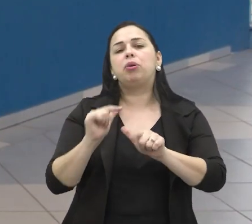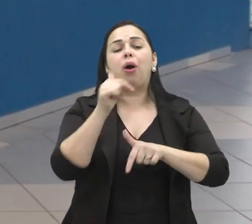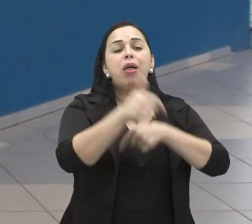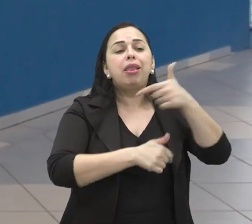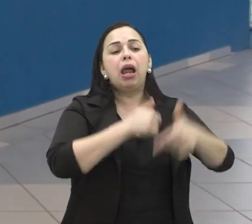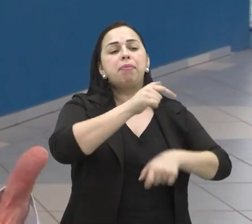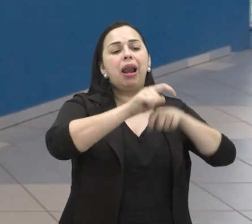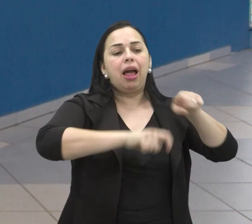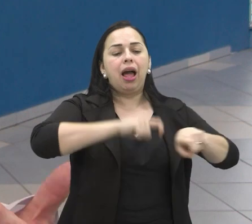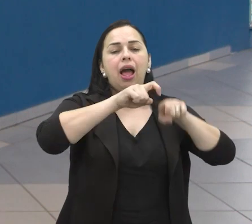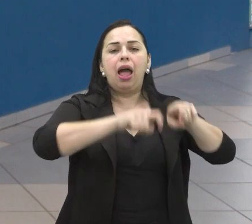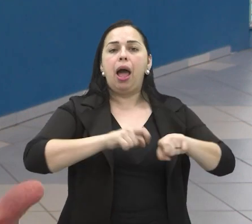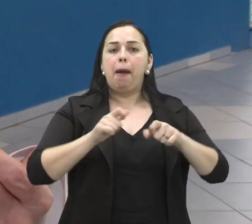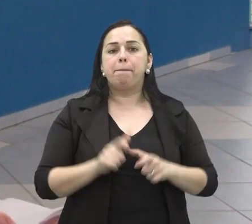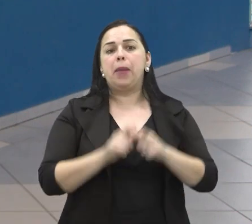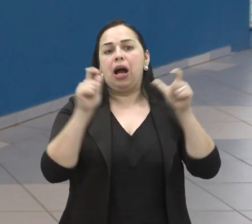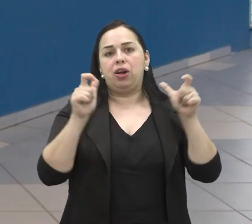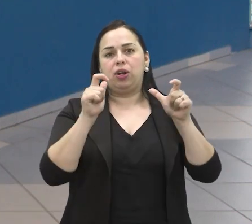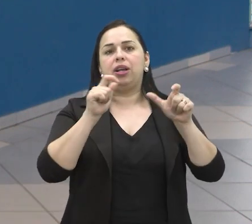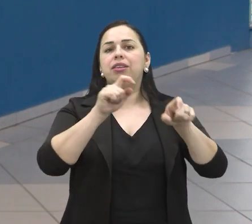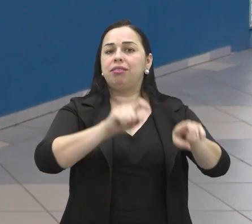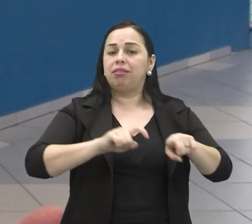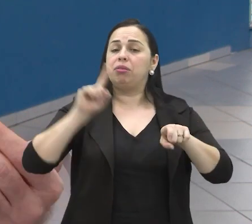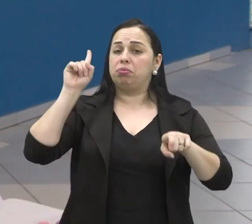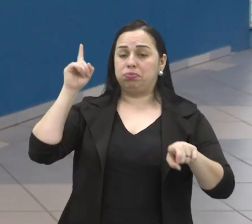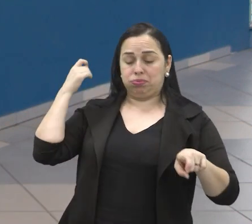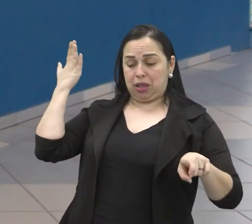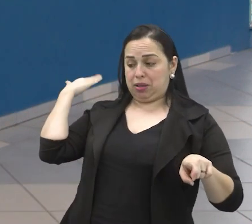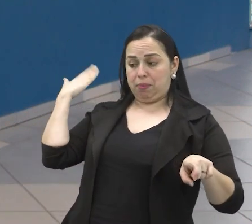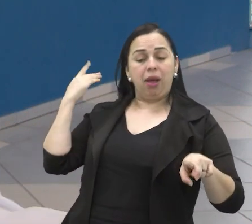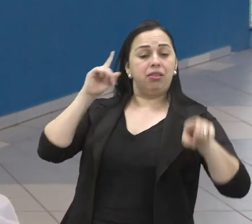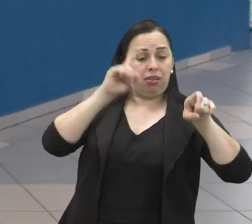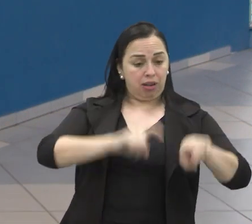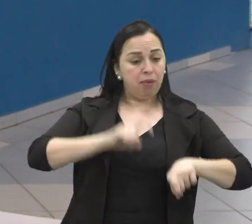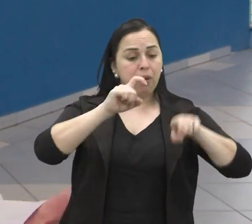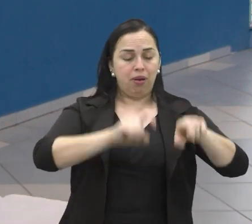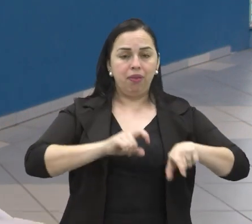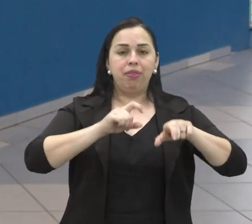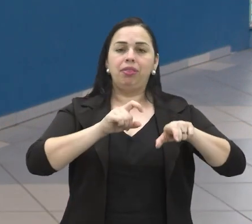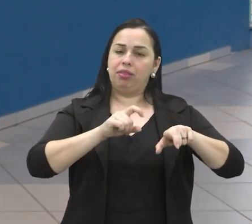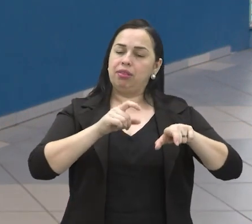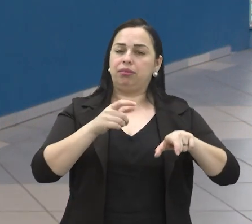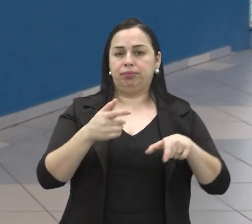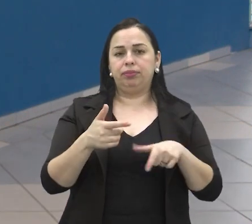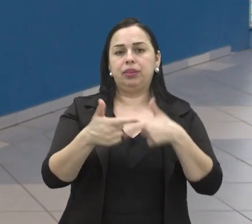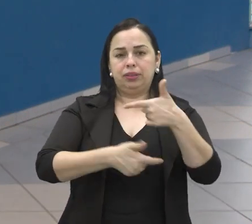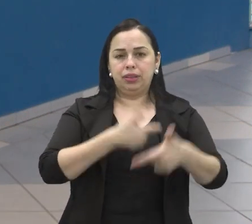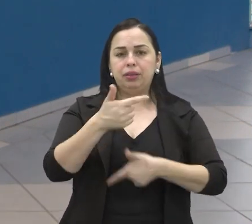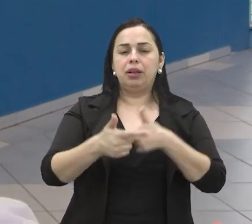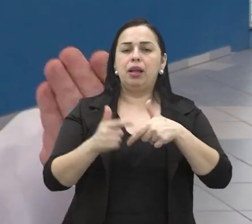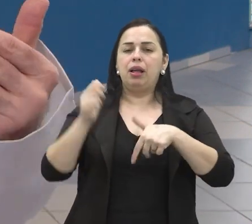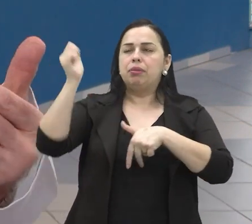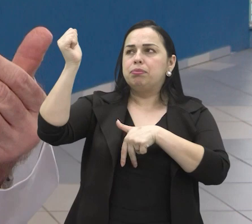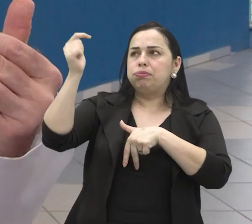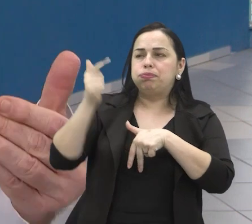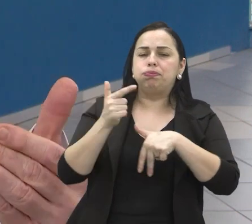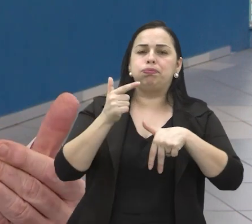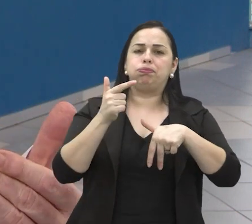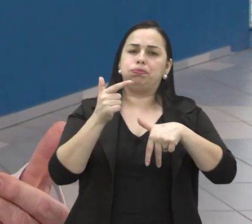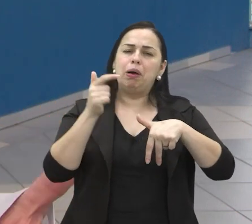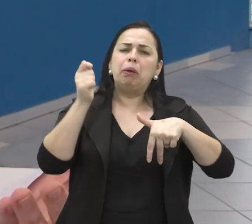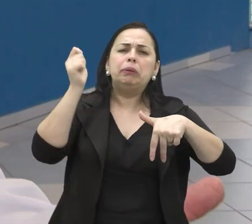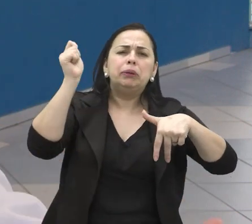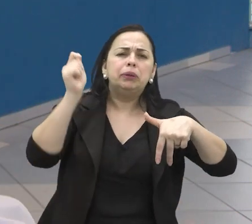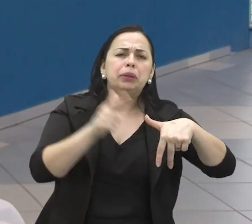rural. A imensa maioria da população trabalhou na roça, vamos ser bastante claros. O